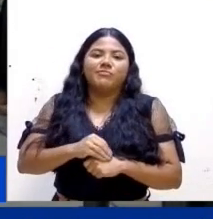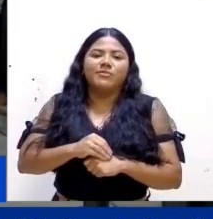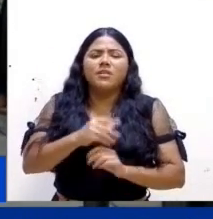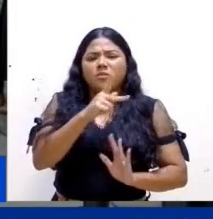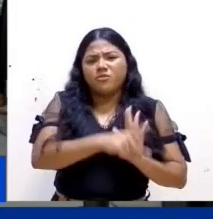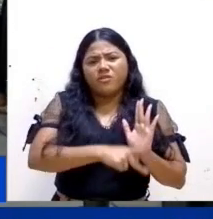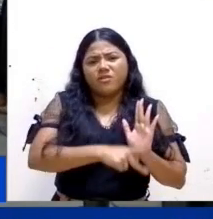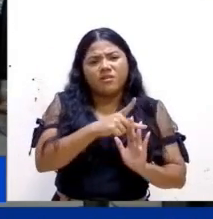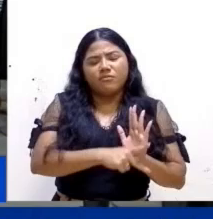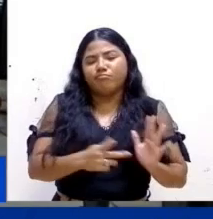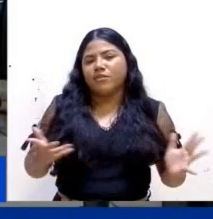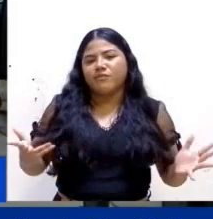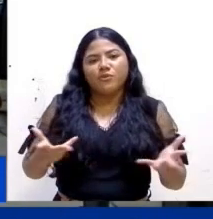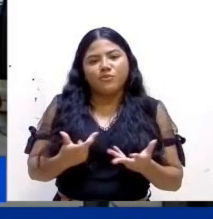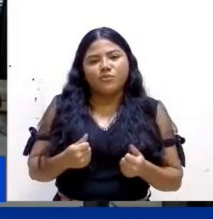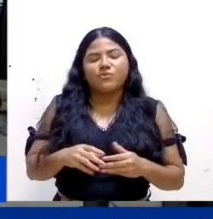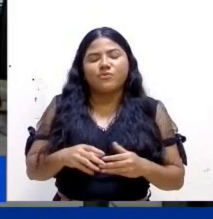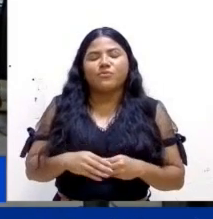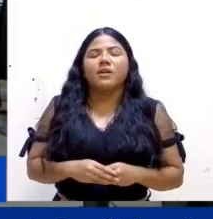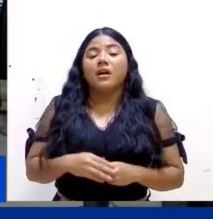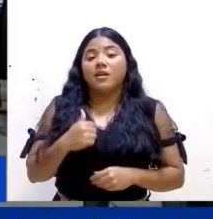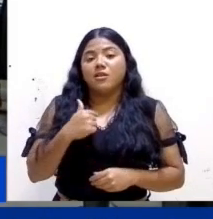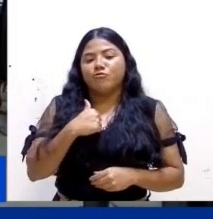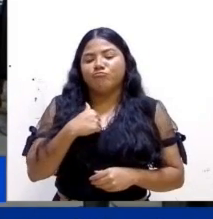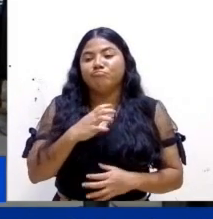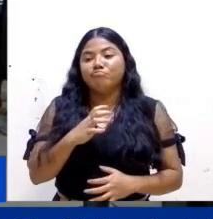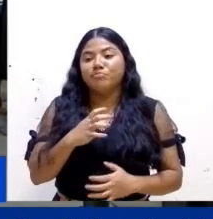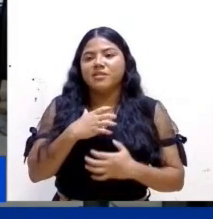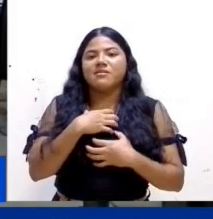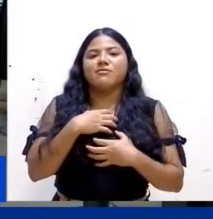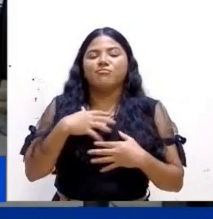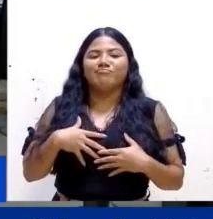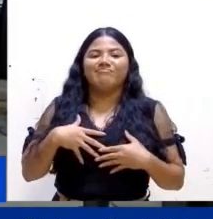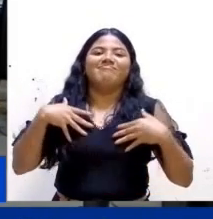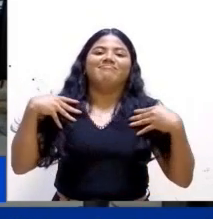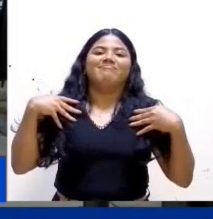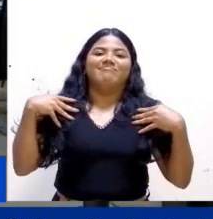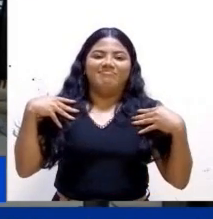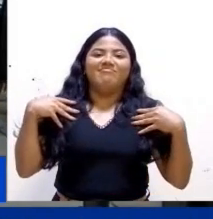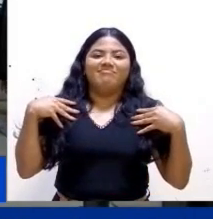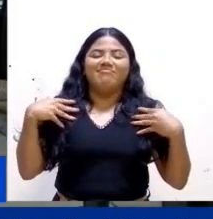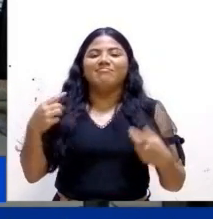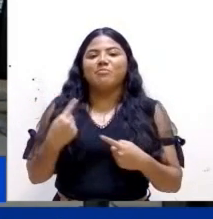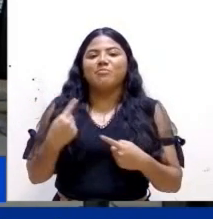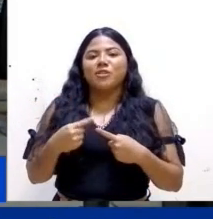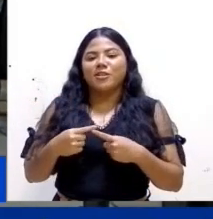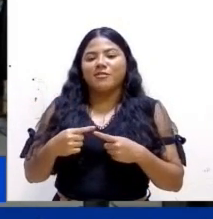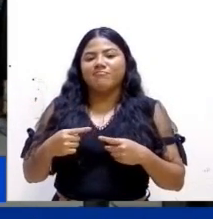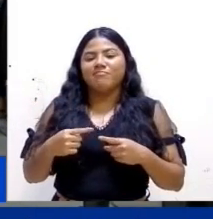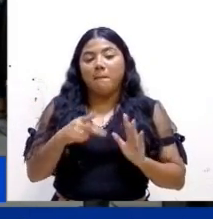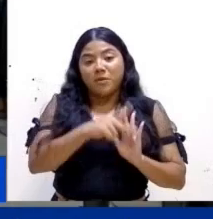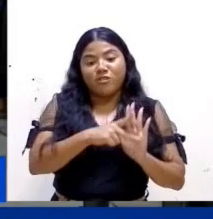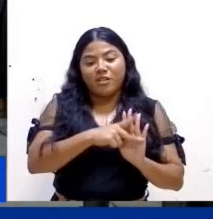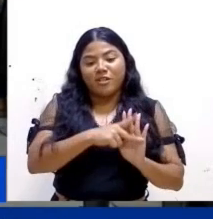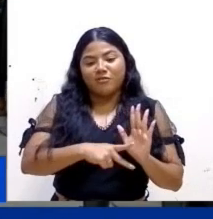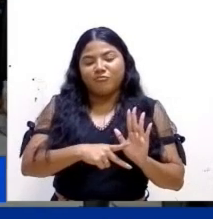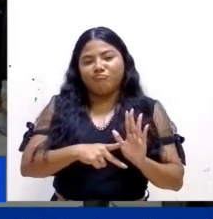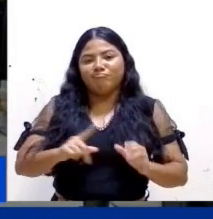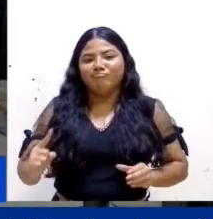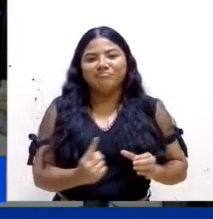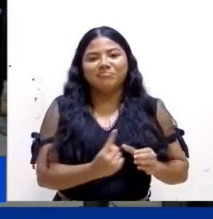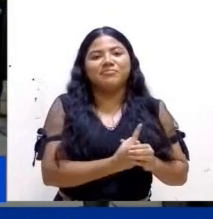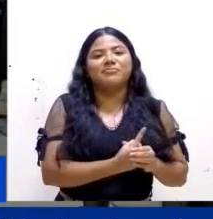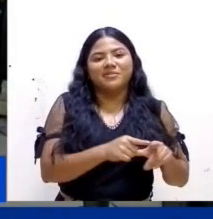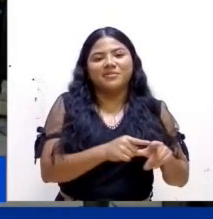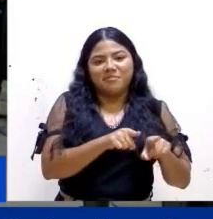maravilhoso. Quero dizer mais uma vez da minha satisfação de fazer parte desse projeto. E, meu, muito obrigada. Eu vou ficar por aqui,